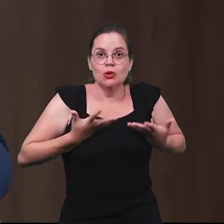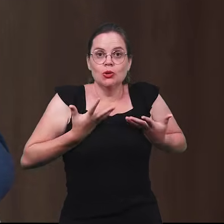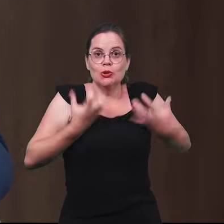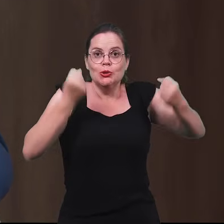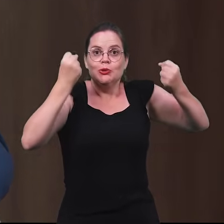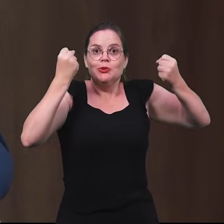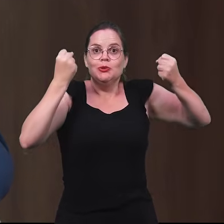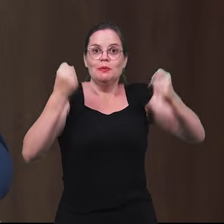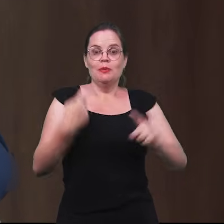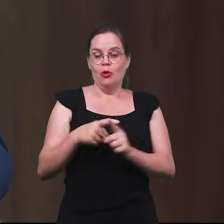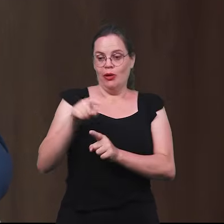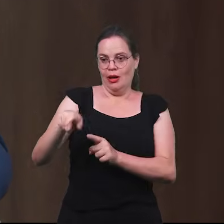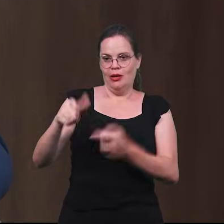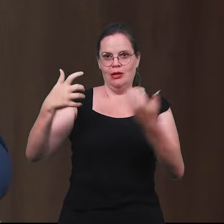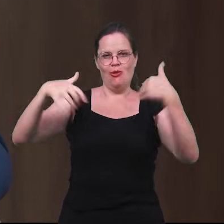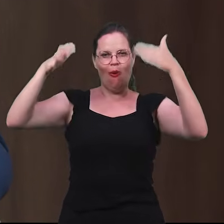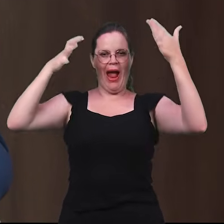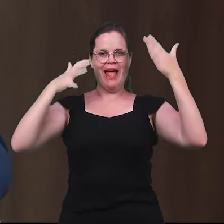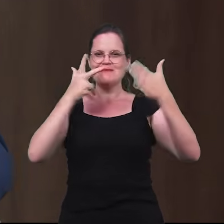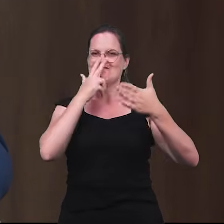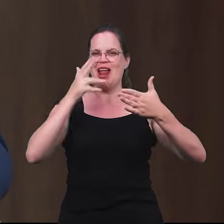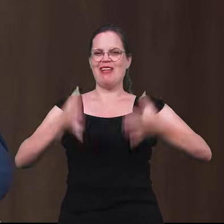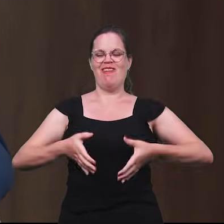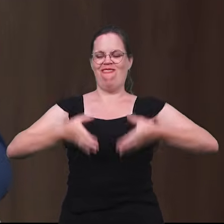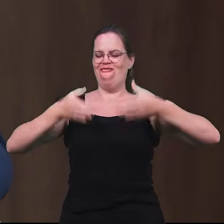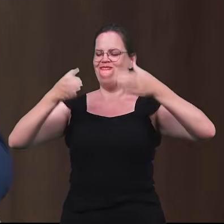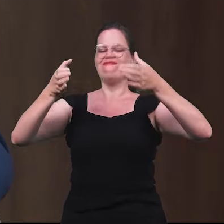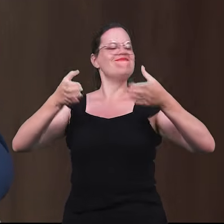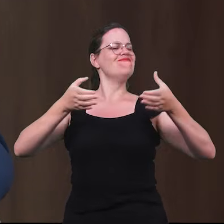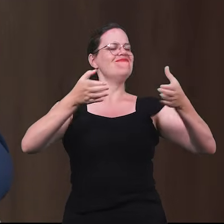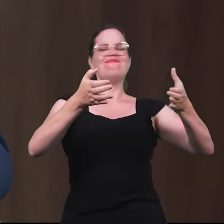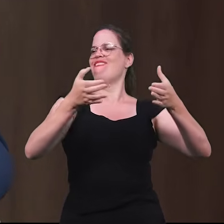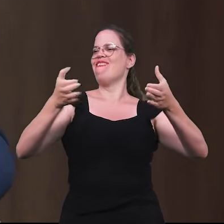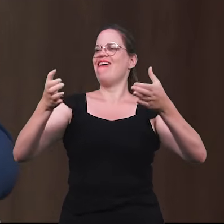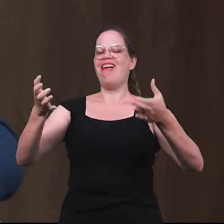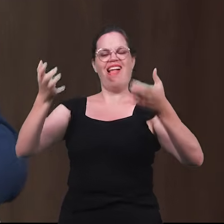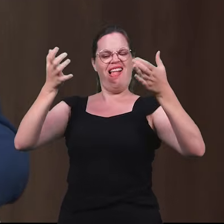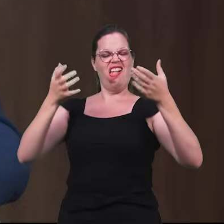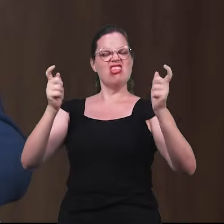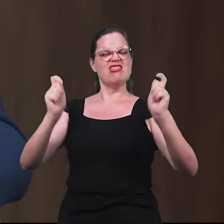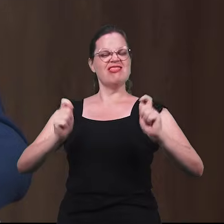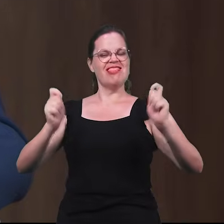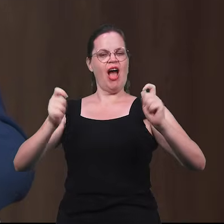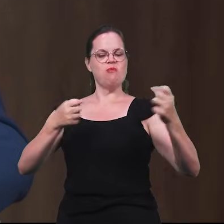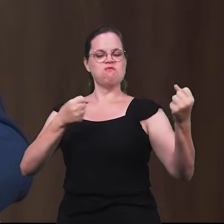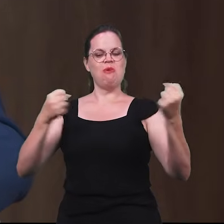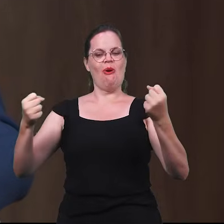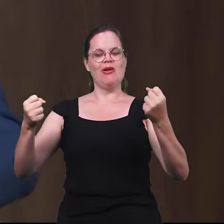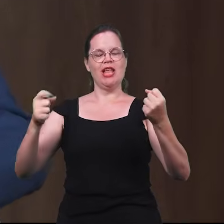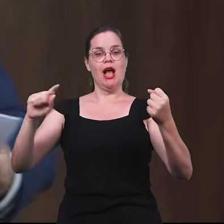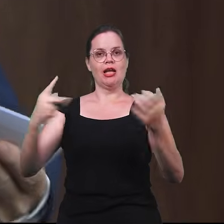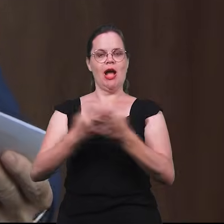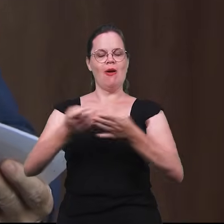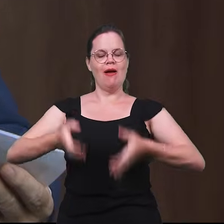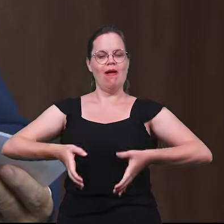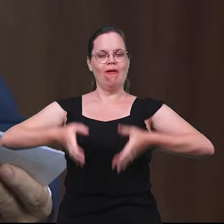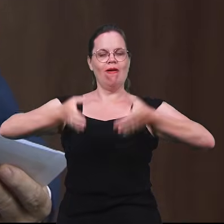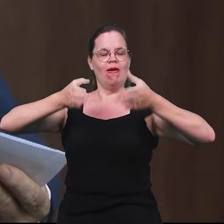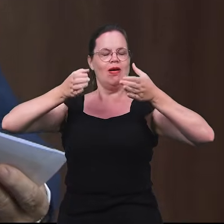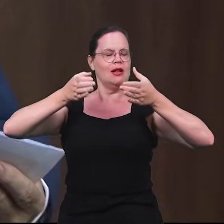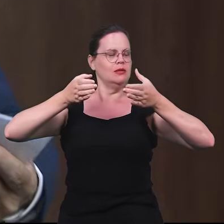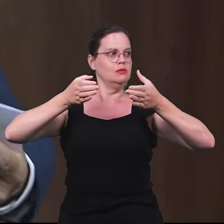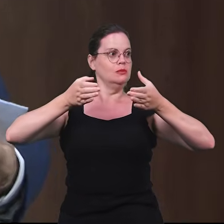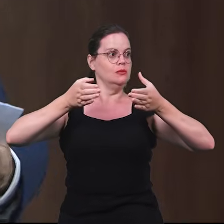mostrou desafiador, tremia. As suas juntas, diz o texto, se